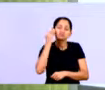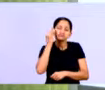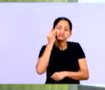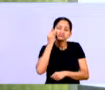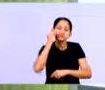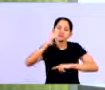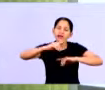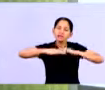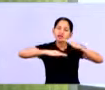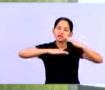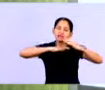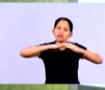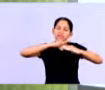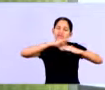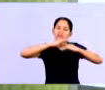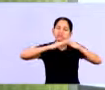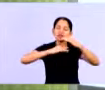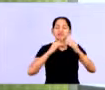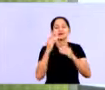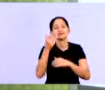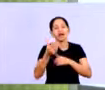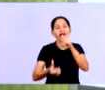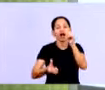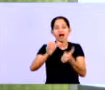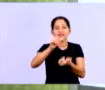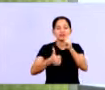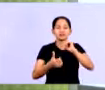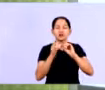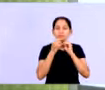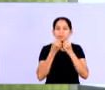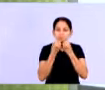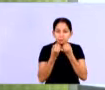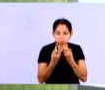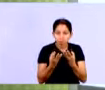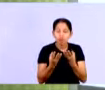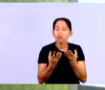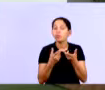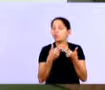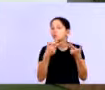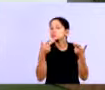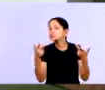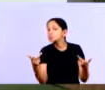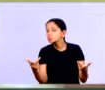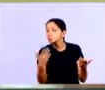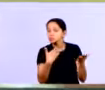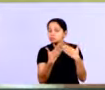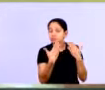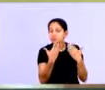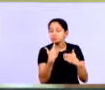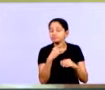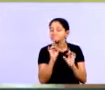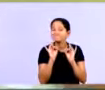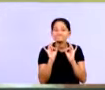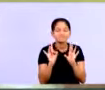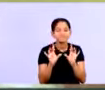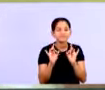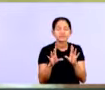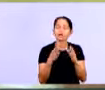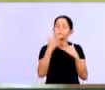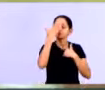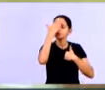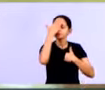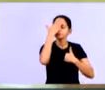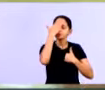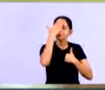já utiliza para fazer essa análise. Mais alguma consideração, Denise, no chat? É isso, gente. Muito